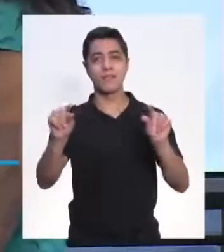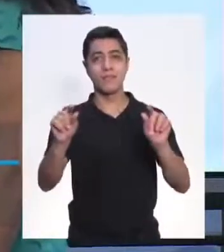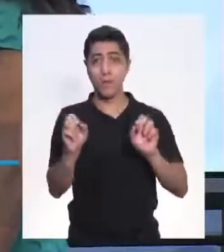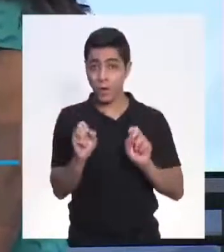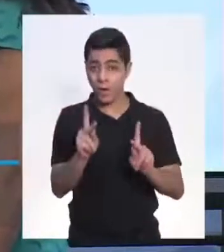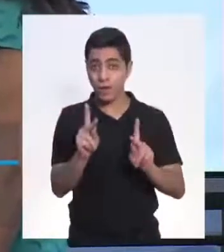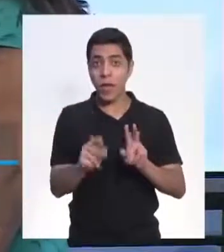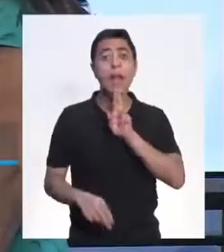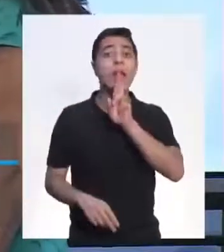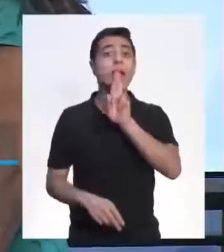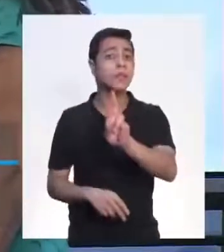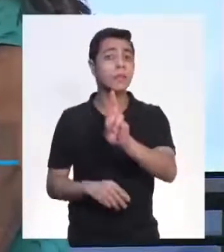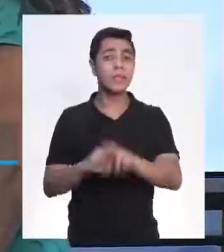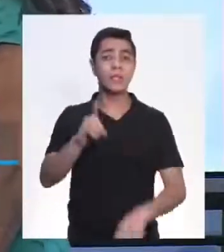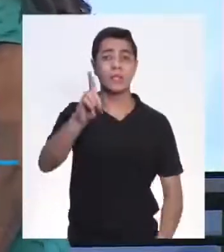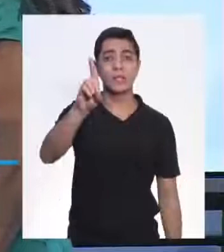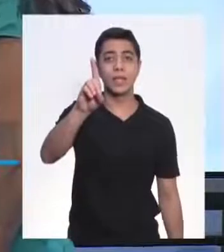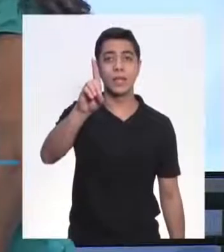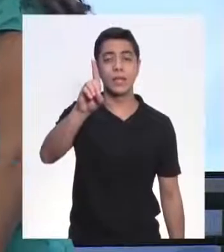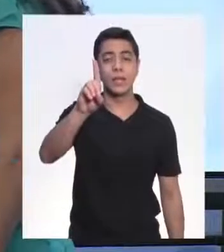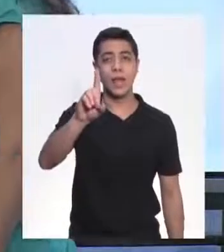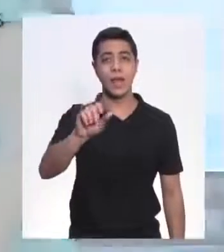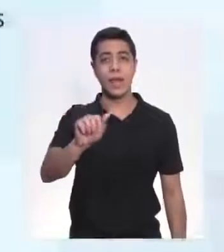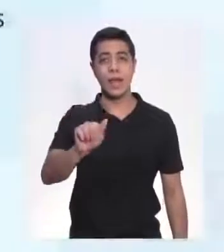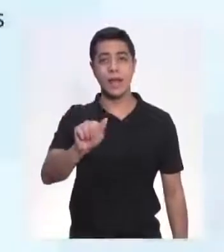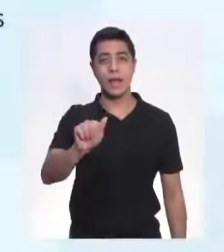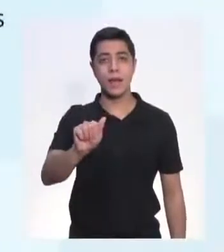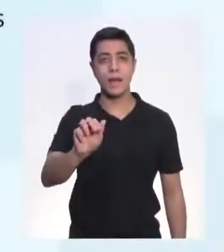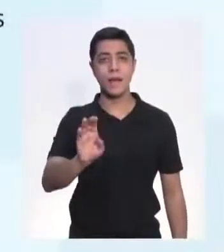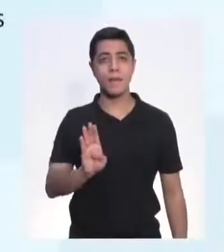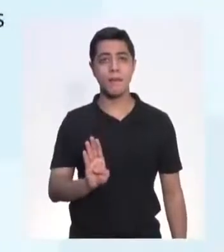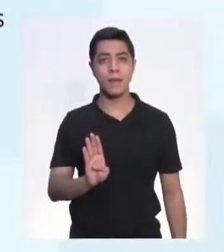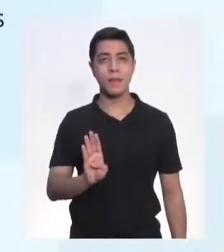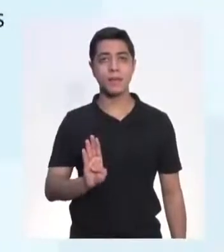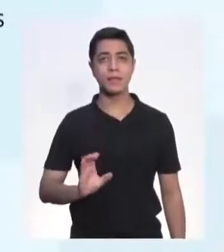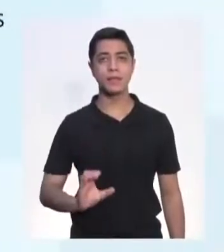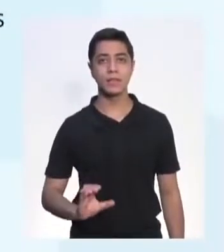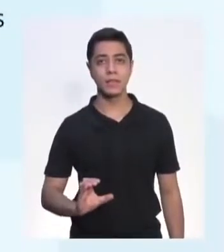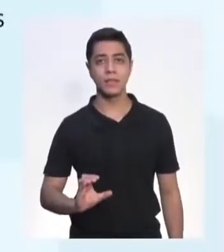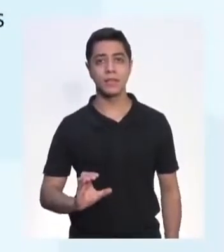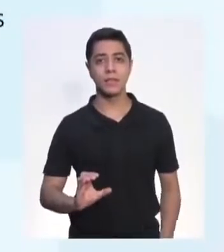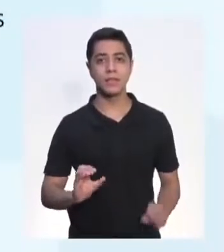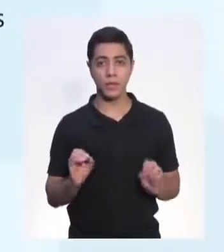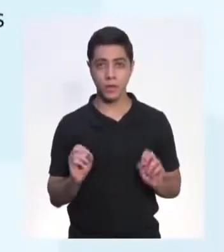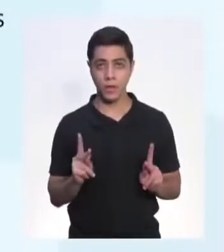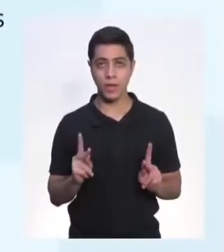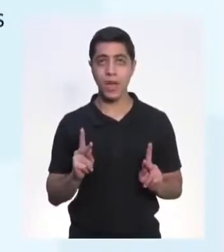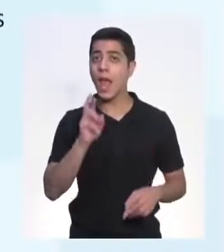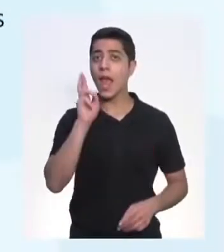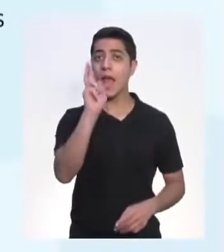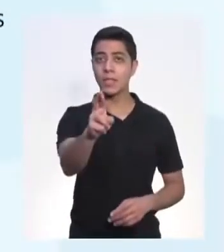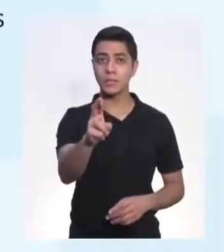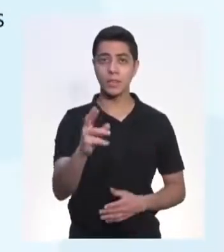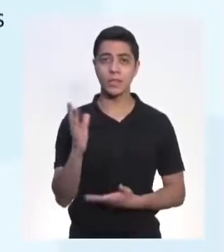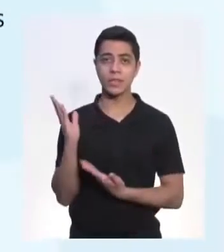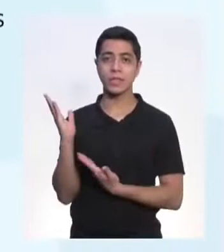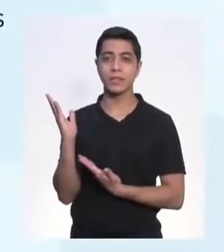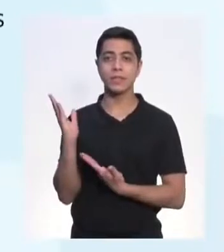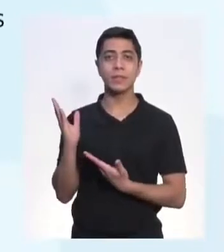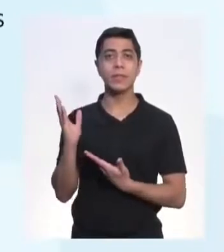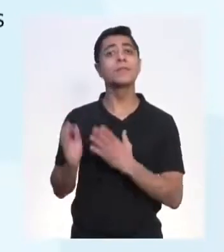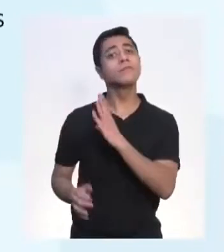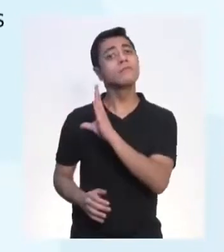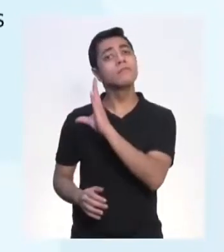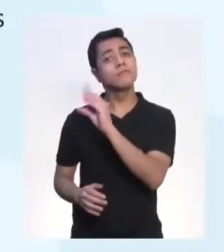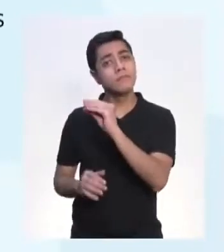baixo, D, A, B e C. Muito bem. Aí, estão vendo a resolução da atividade 1? Tira o print,